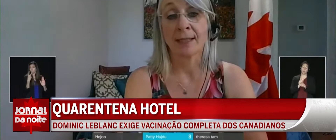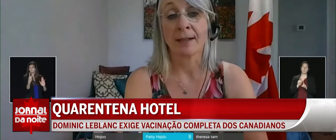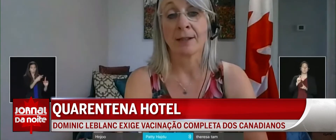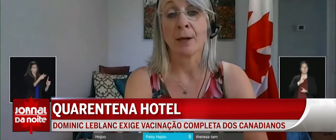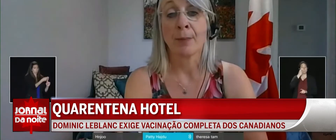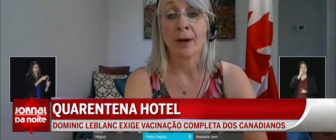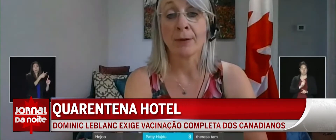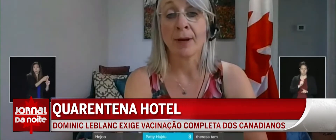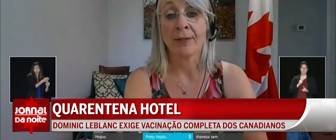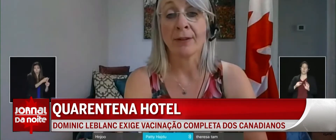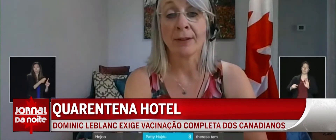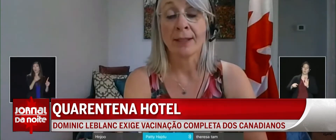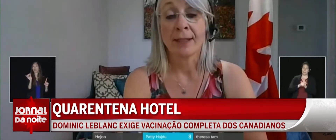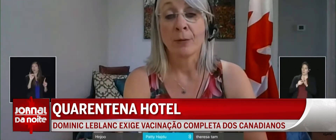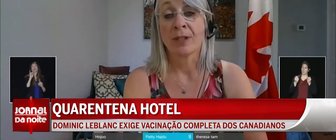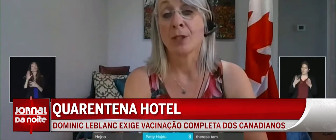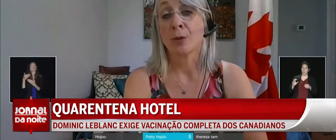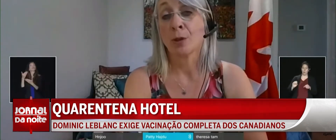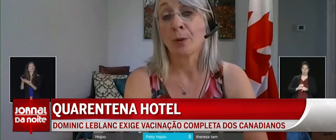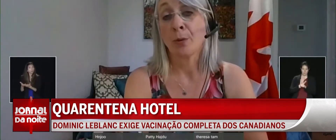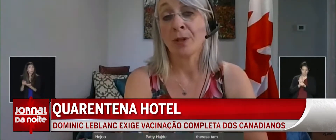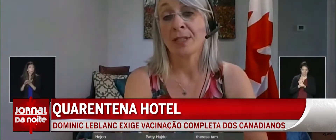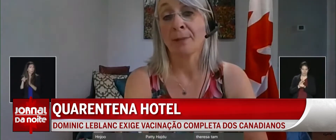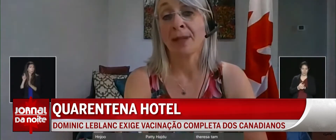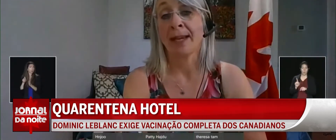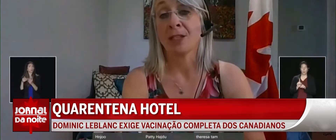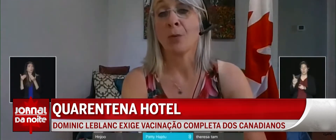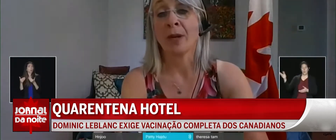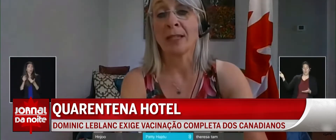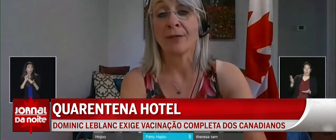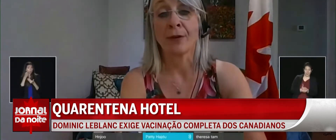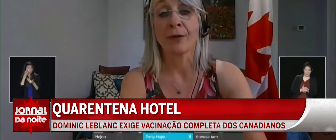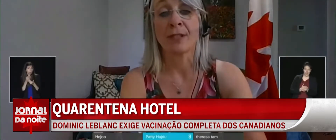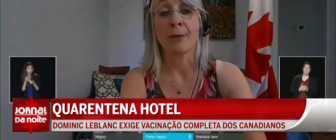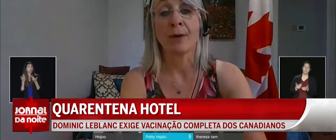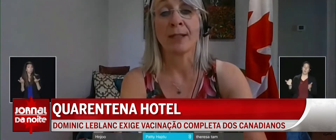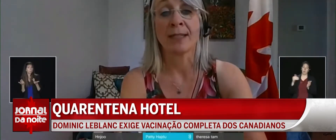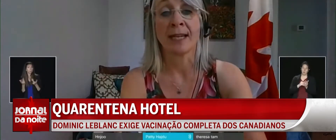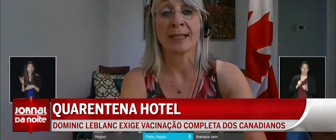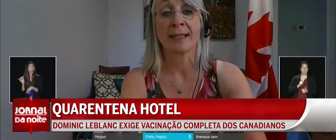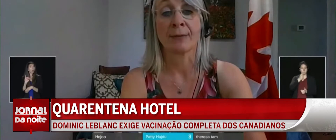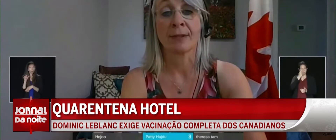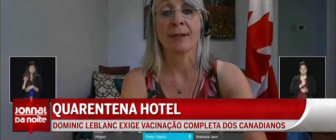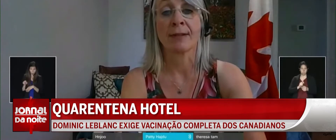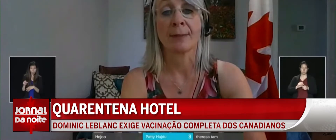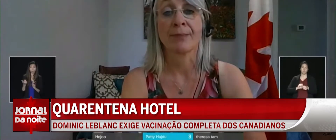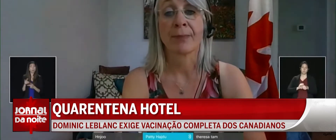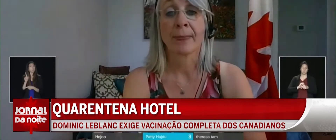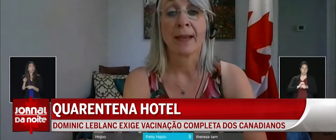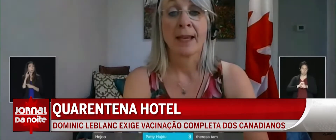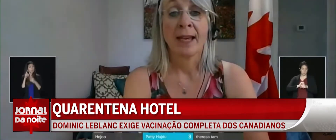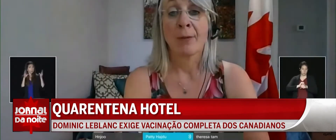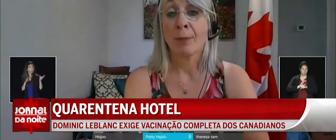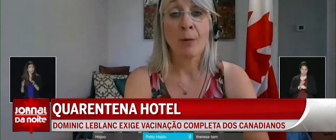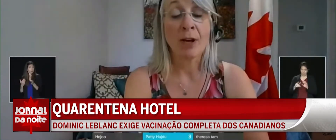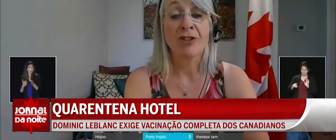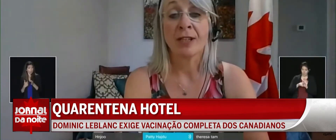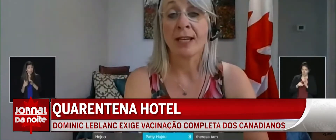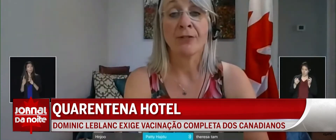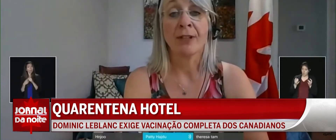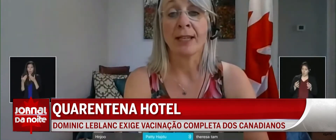Clear to be afraid of Rivals At War Chains with other Day one test result